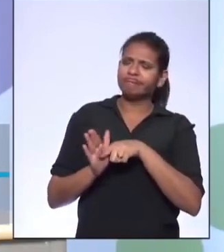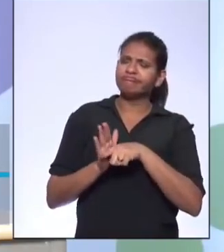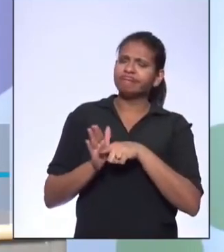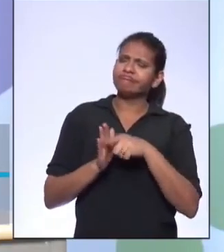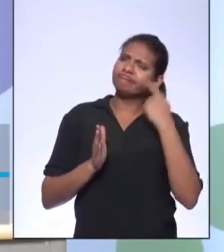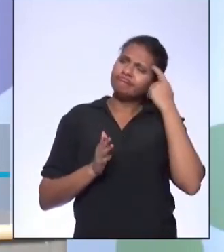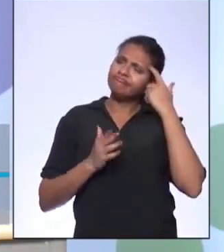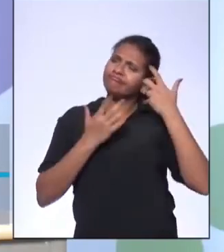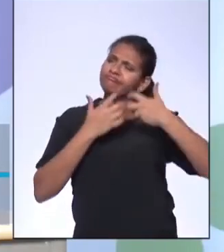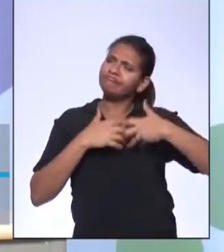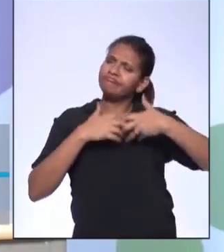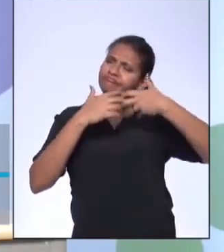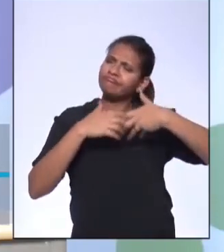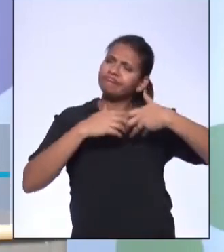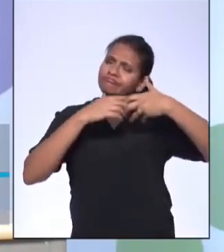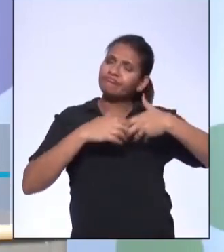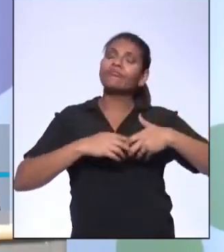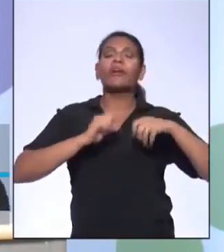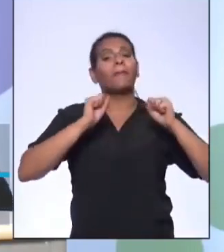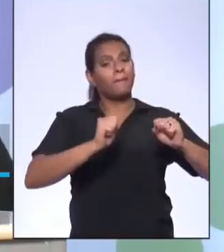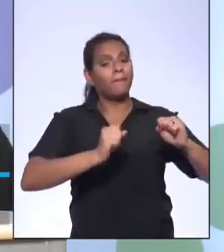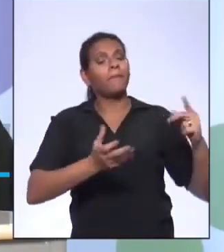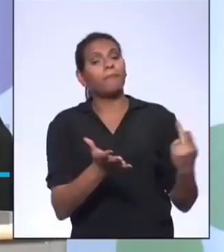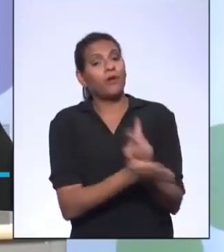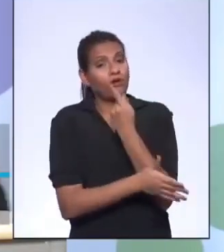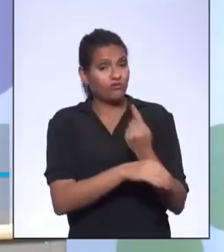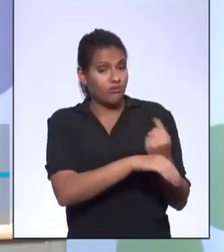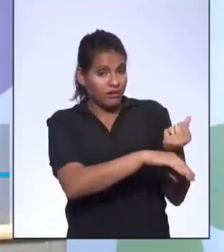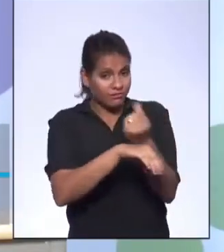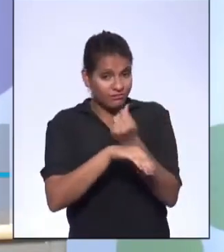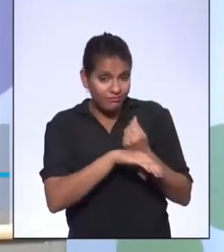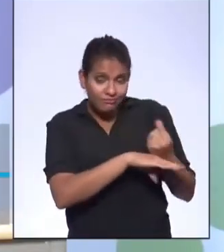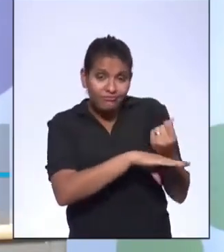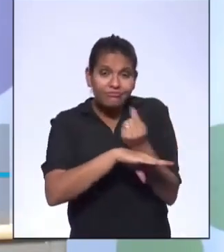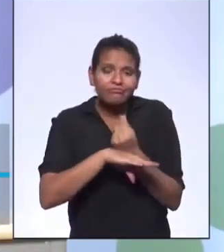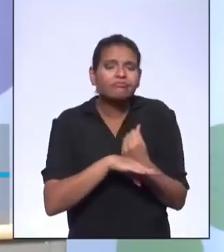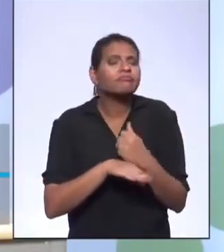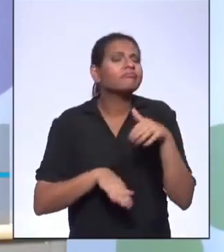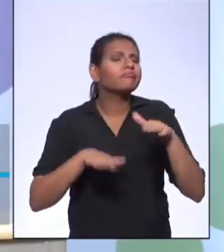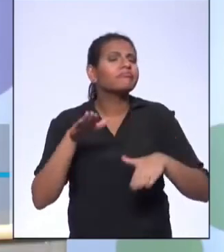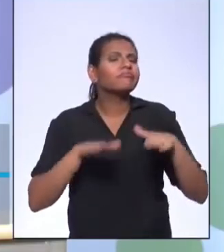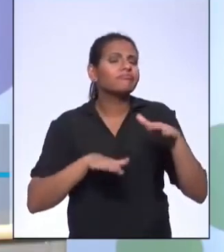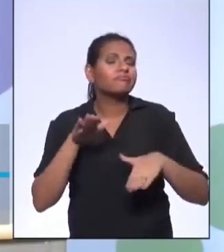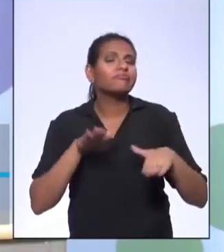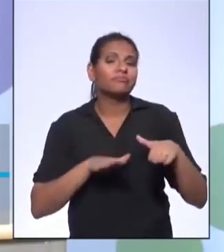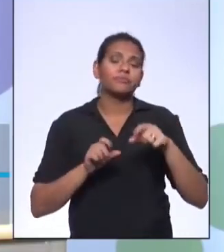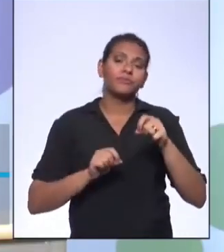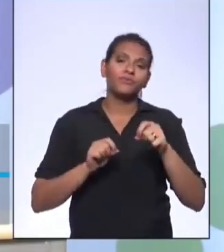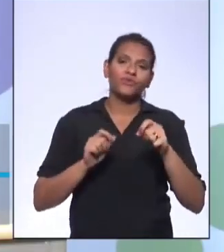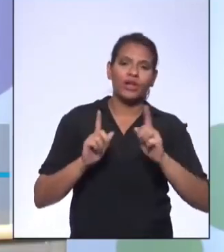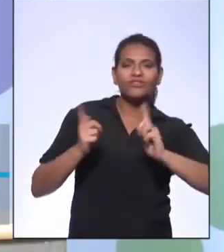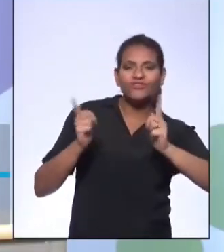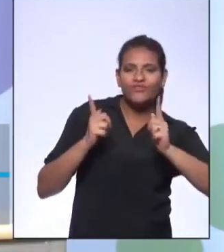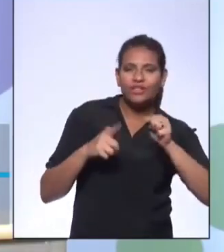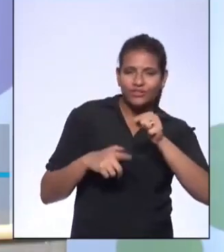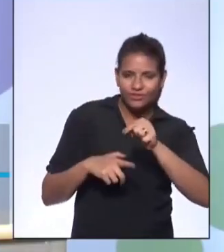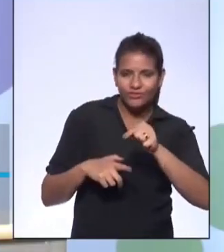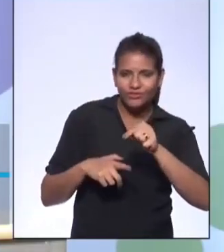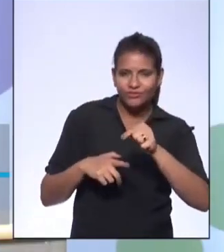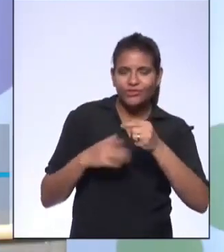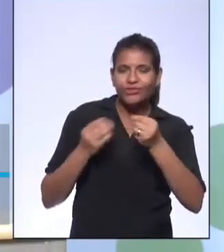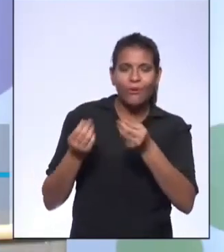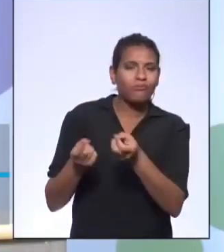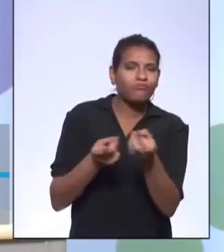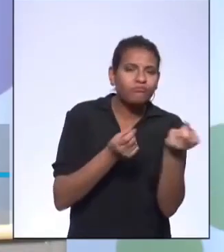à padronização do entretenimento, da indústria do entretenimento. E, nesse